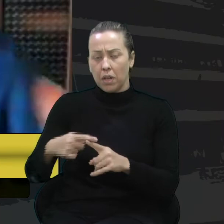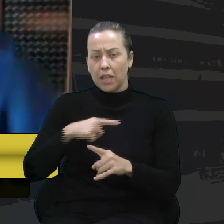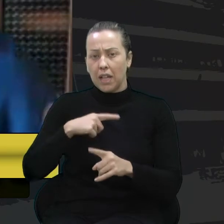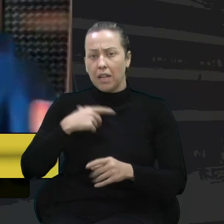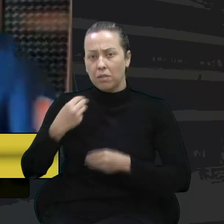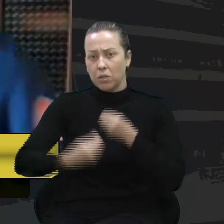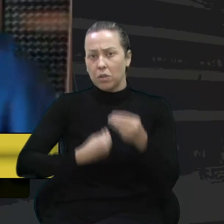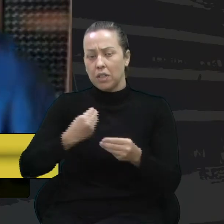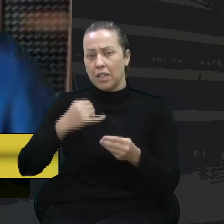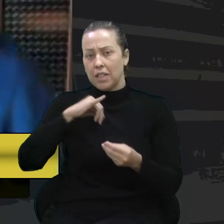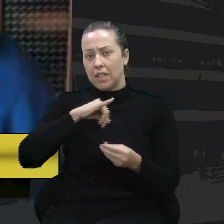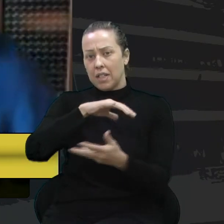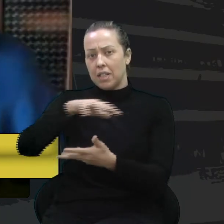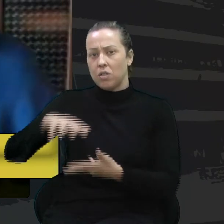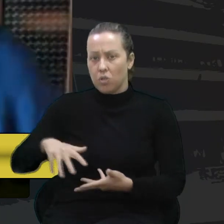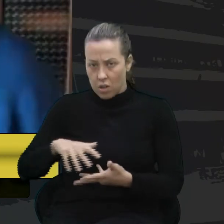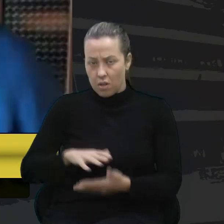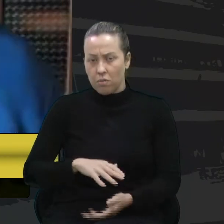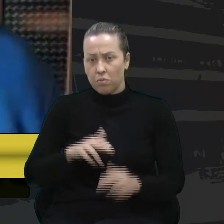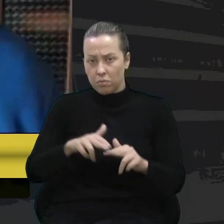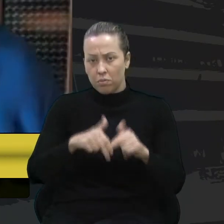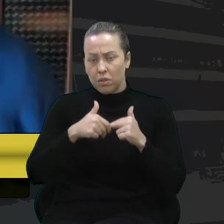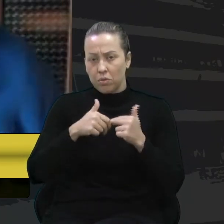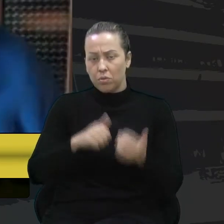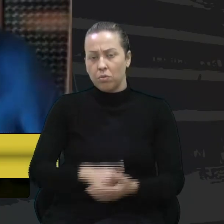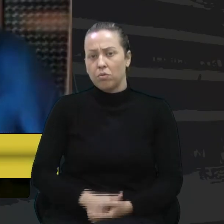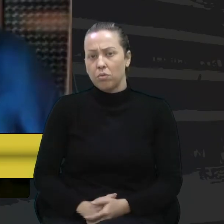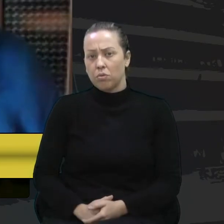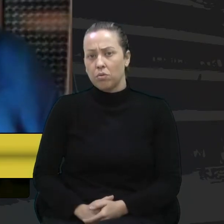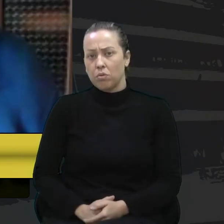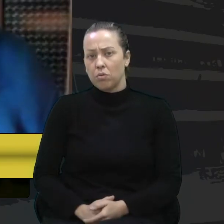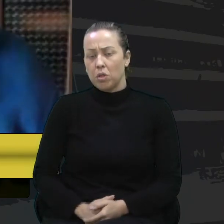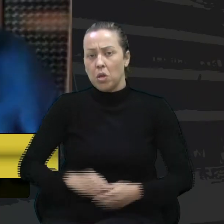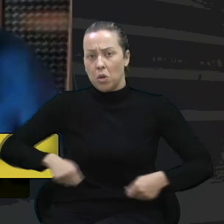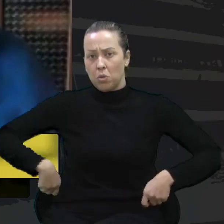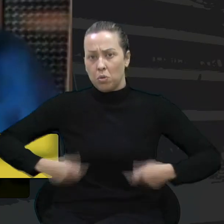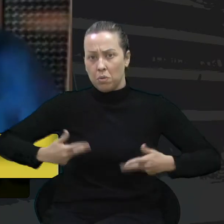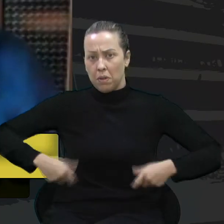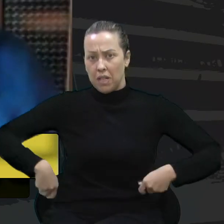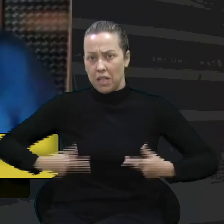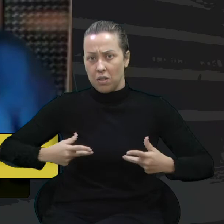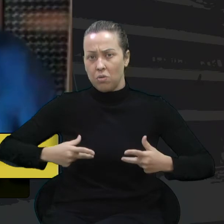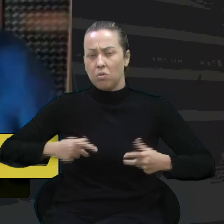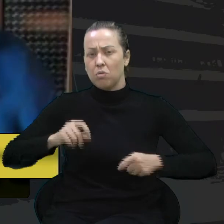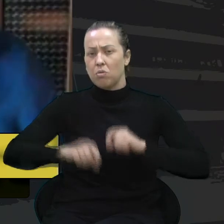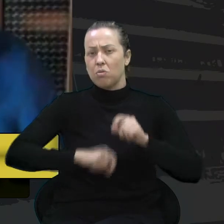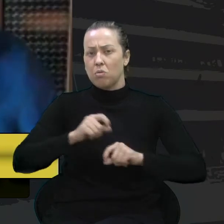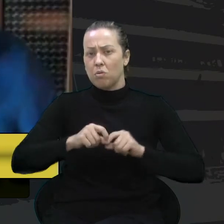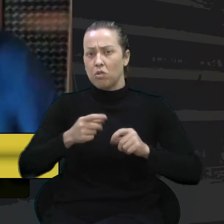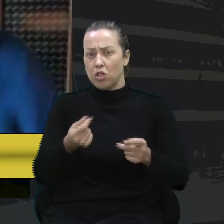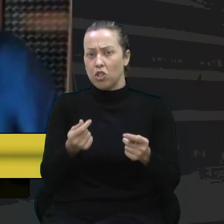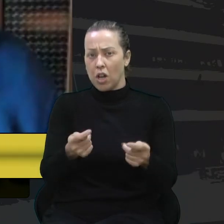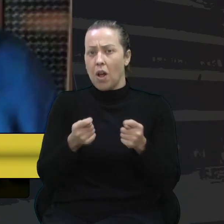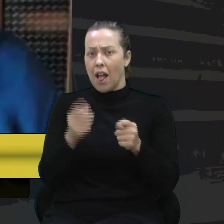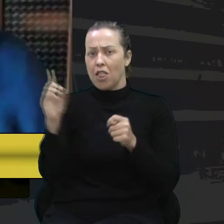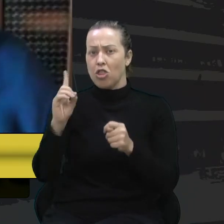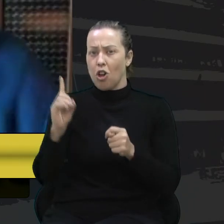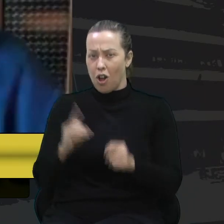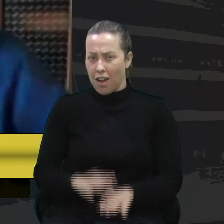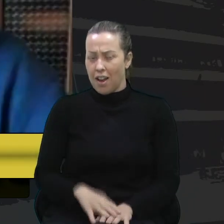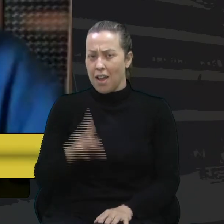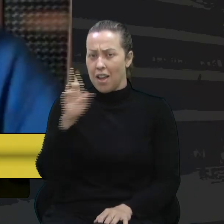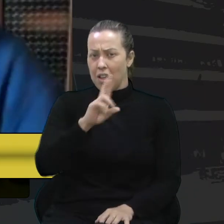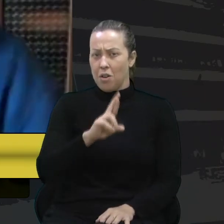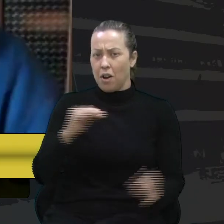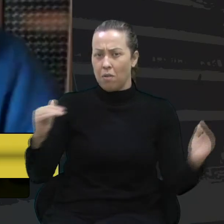lógica internacional e ainda considerando que os preços são avaliados em dólar, né, e o real hoje